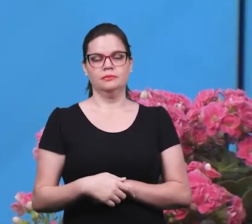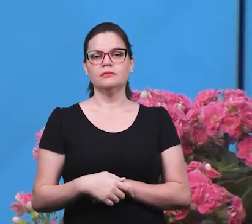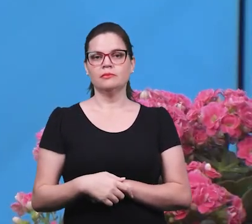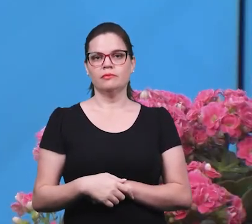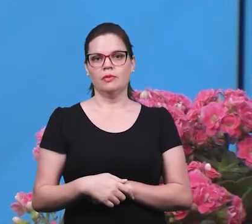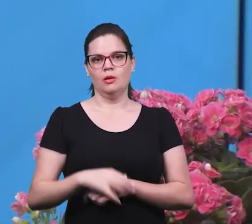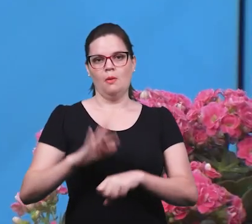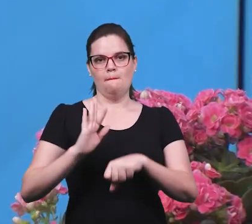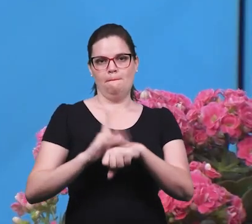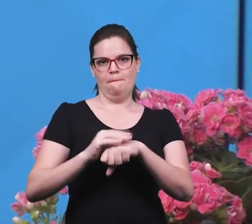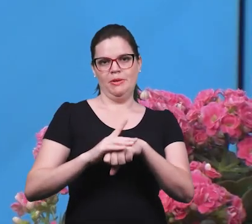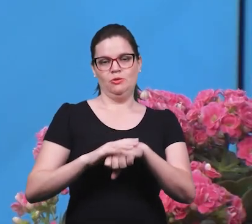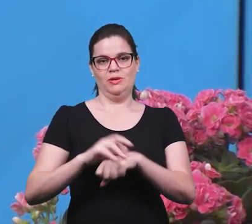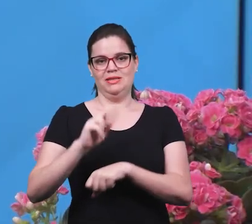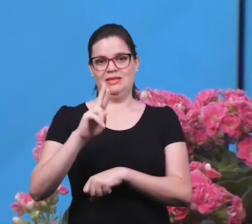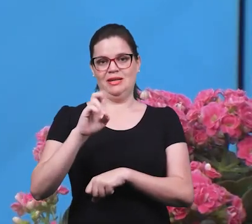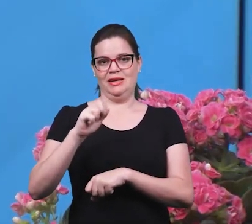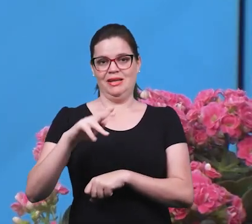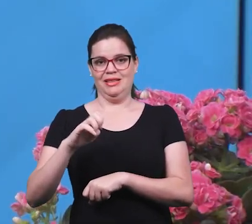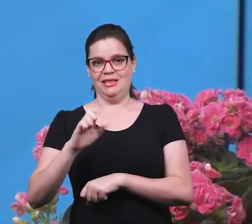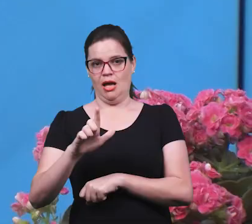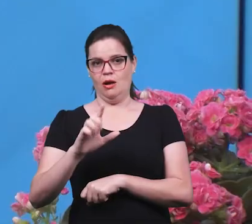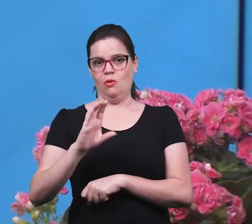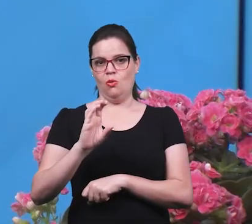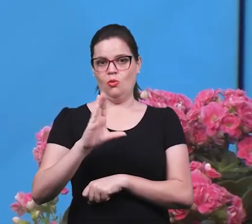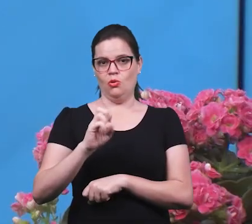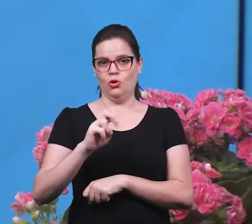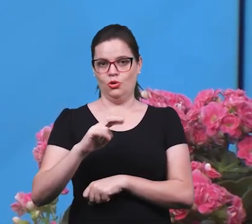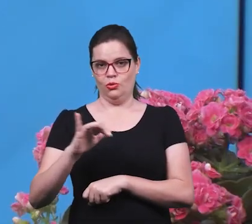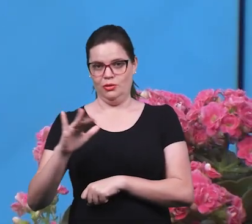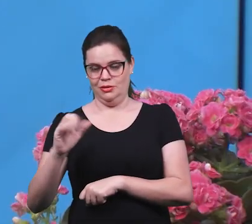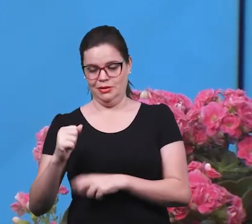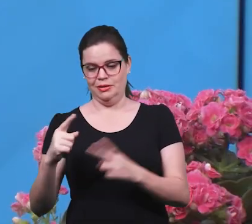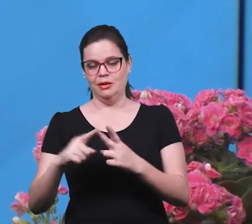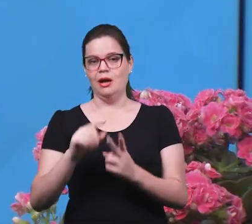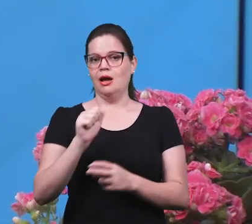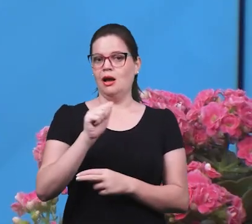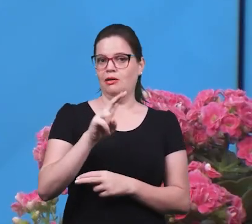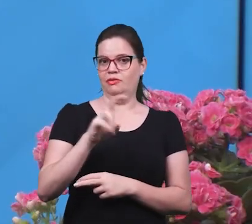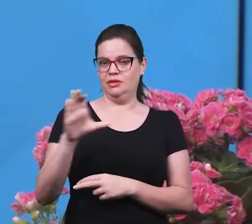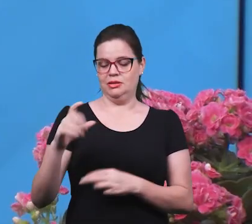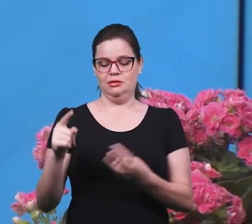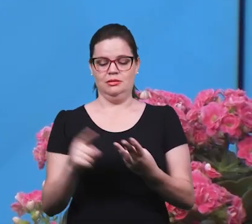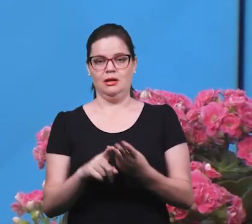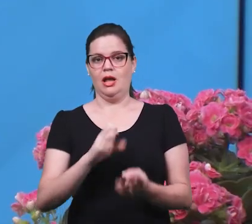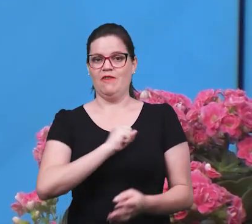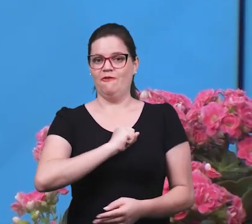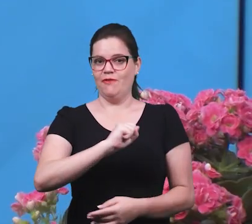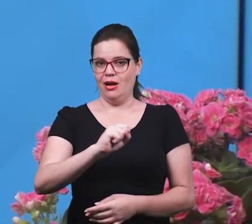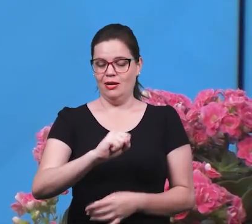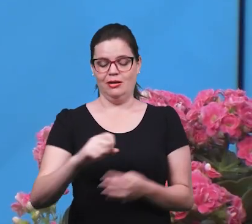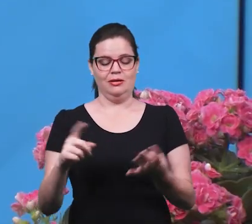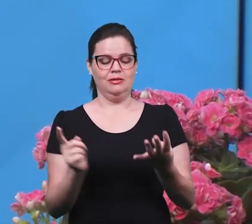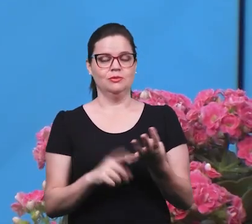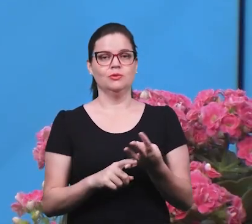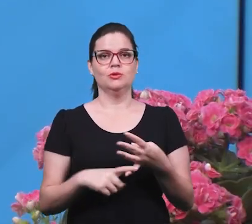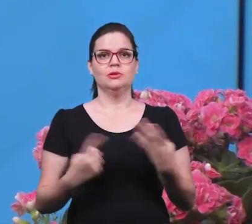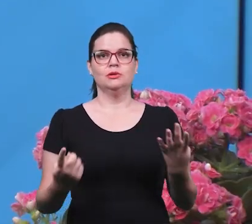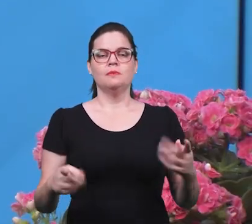crônica, o AVC, infarto, outras doenças que são a